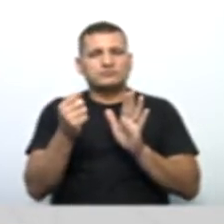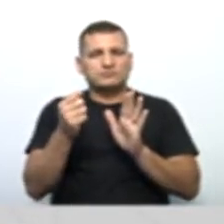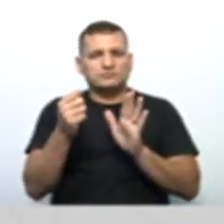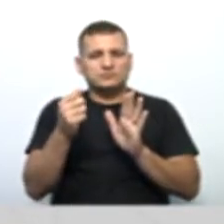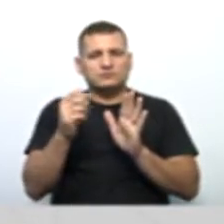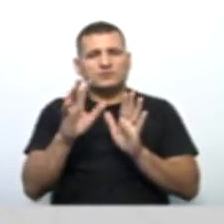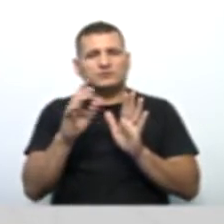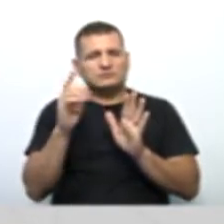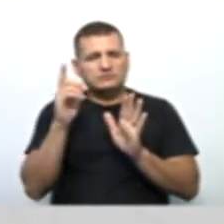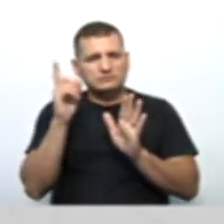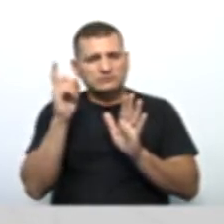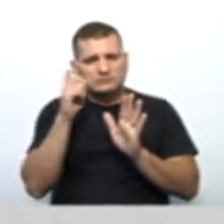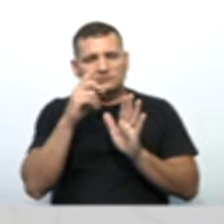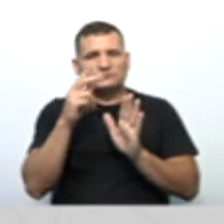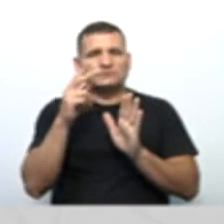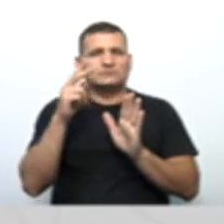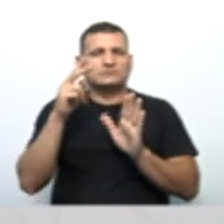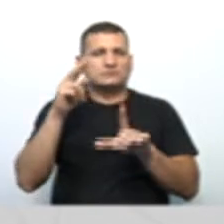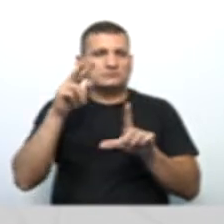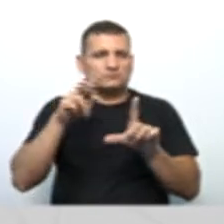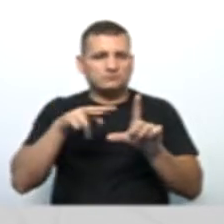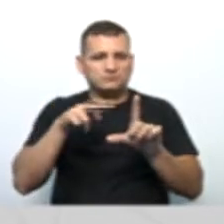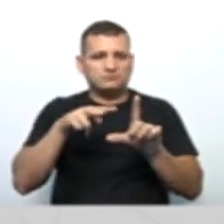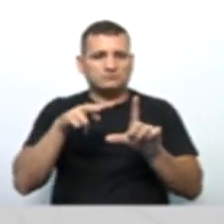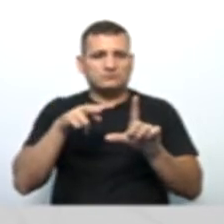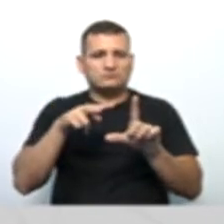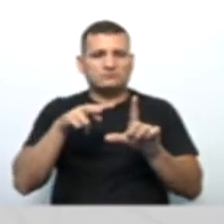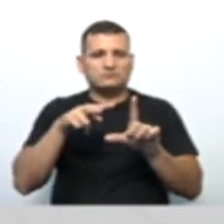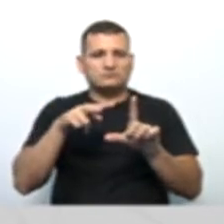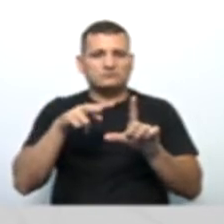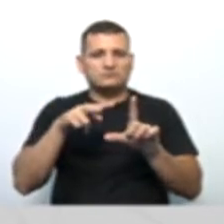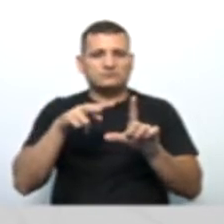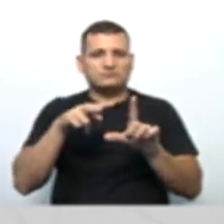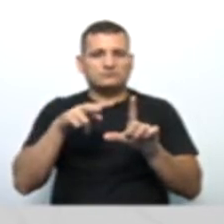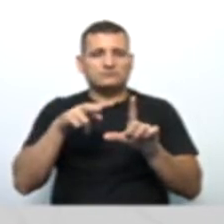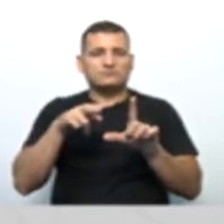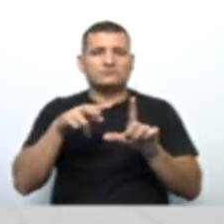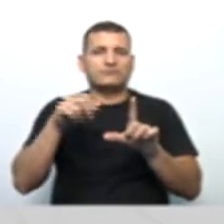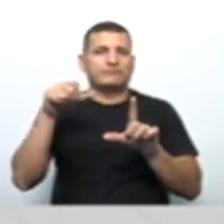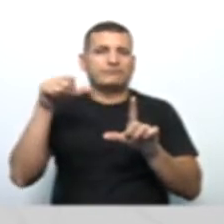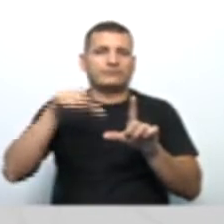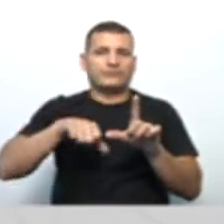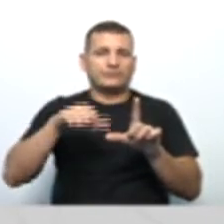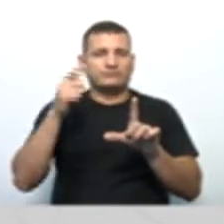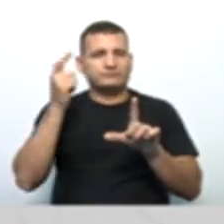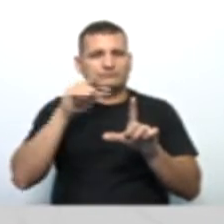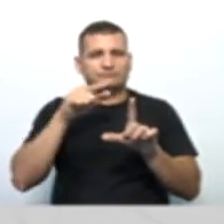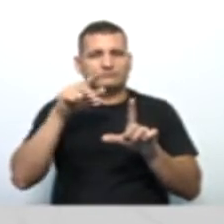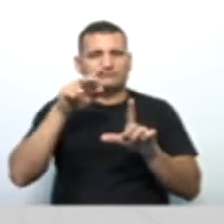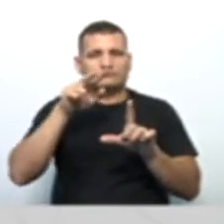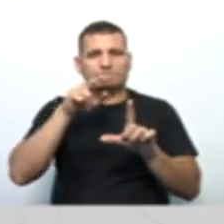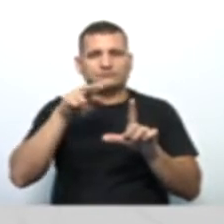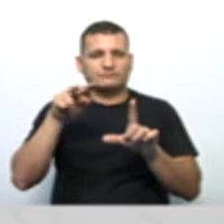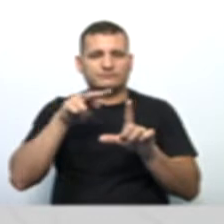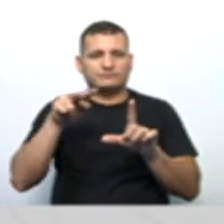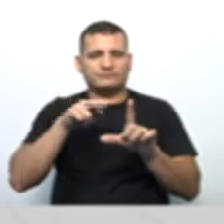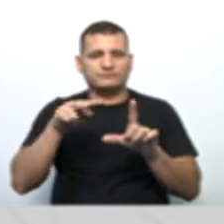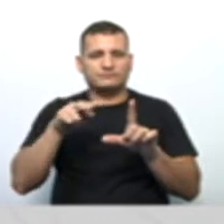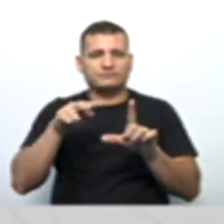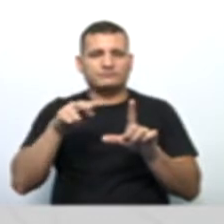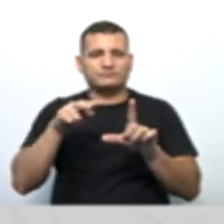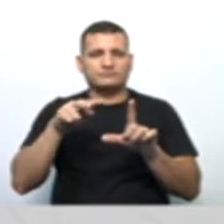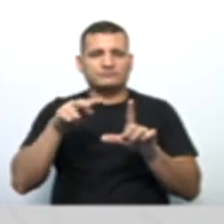leitura então vocês vão ver que esses a esse aqui é o pior para você conseguir ler o texto não seja bem clarinho